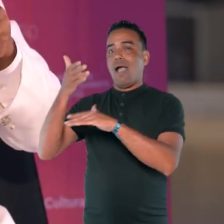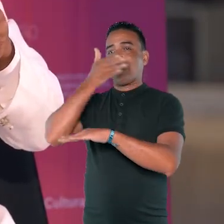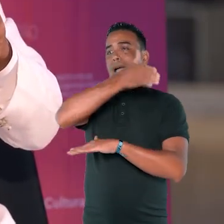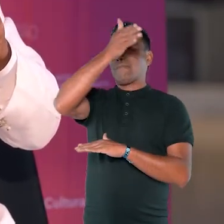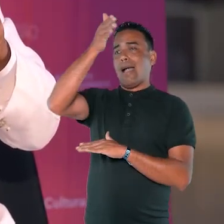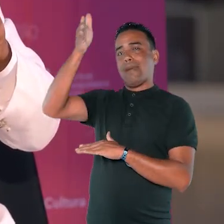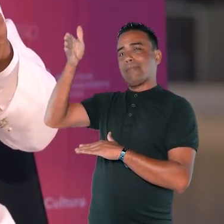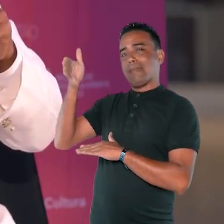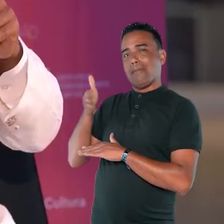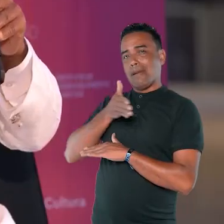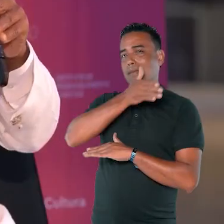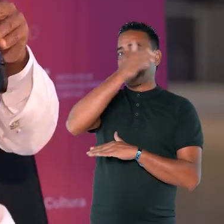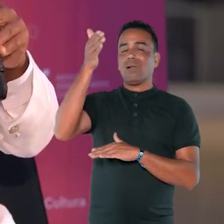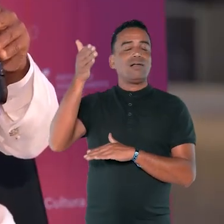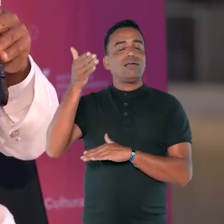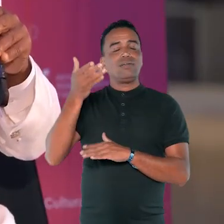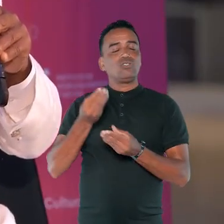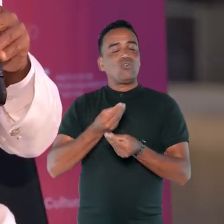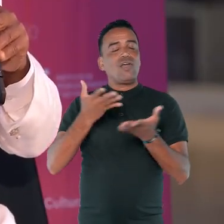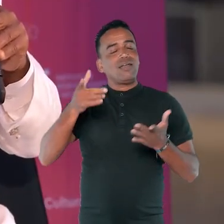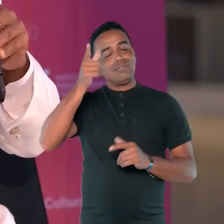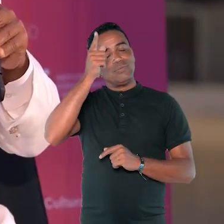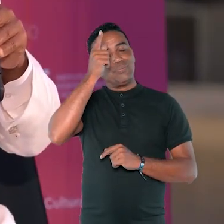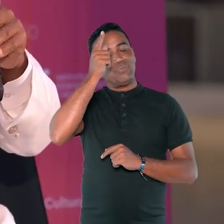isso acho que dá um alívio grande,